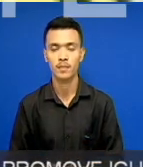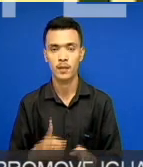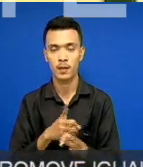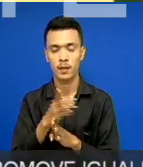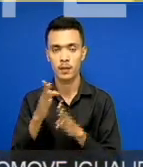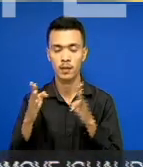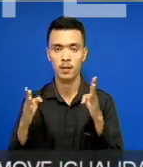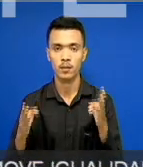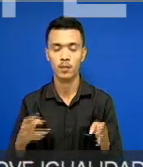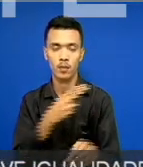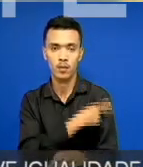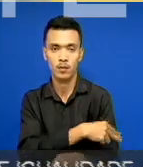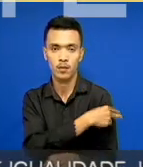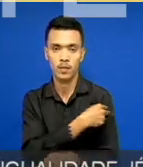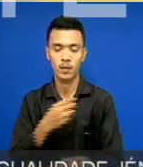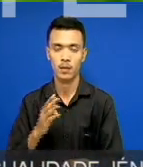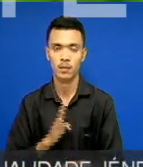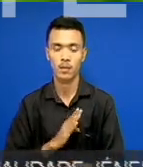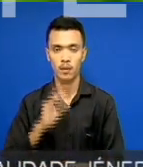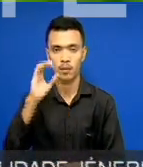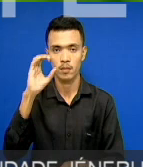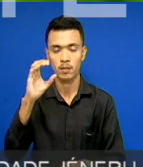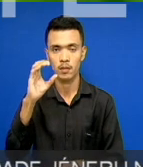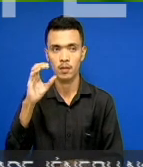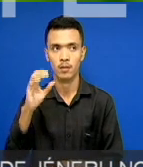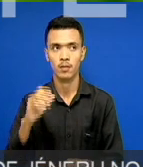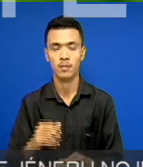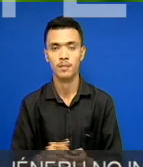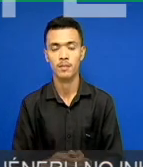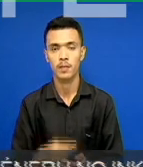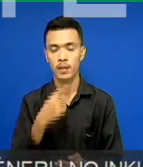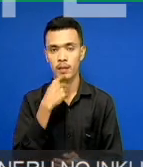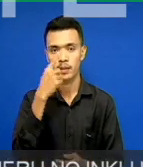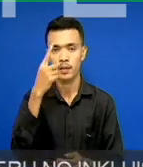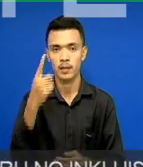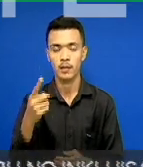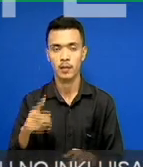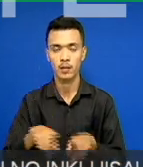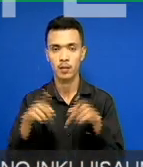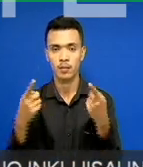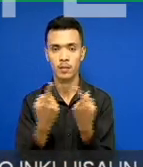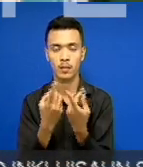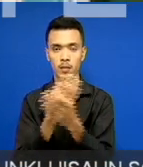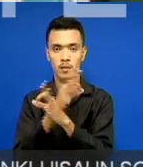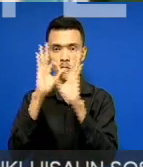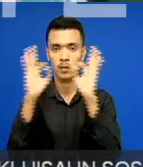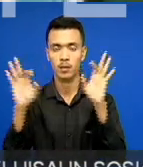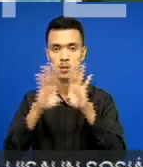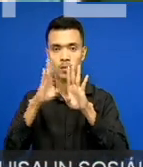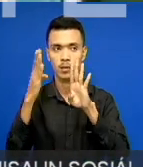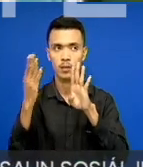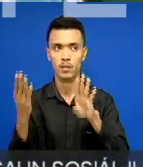Diretor Executivo Hospital Regional Eduardo Ximenez, Baucau, Claudino Ximenez Satetim, companhia finaliza uma hora de mata em